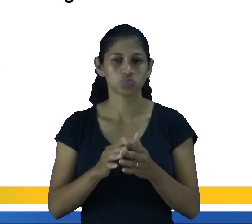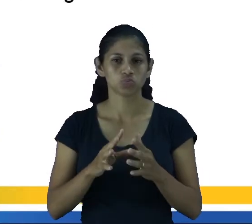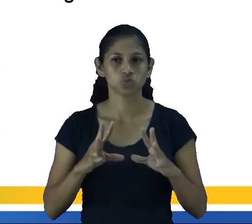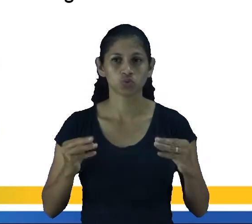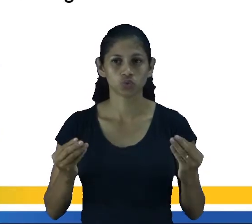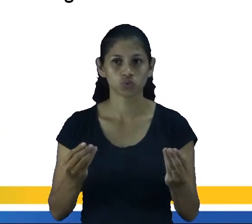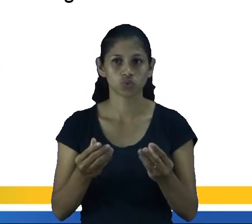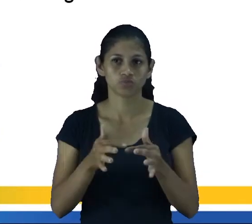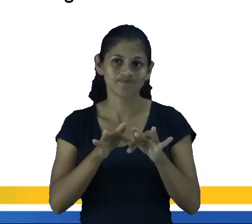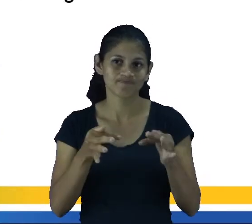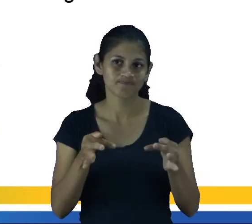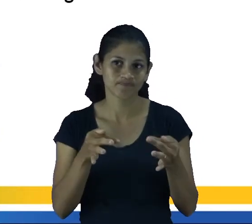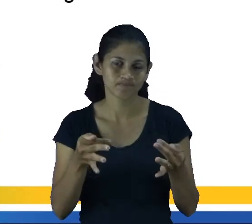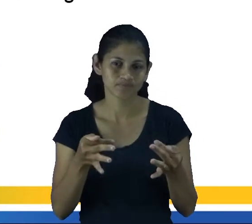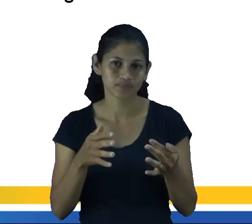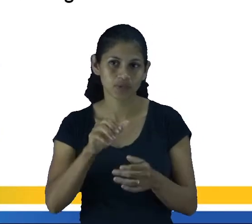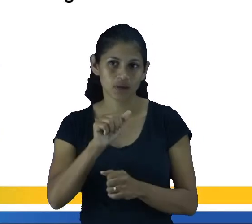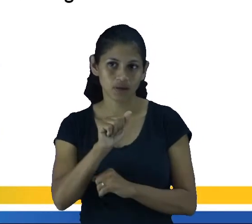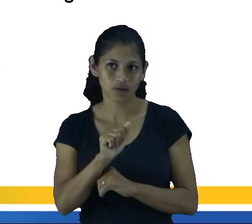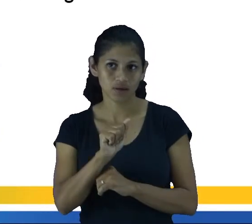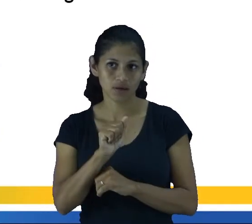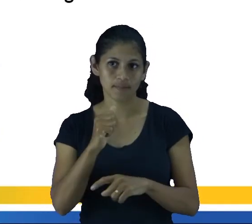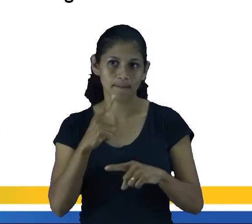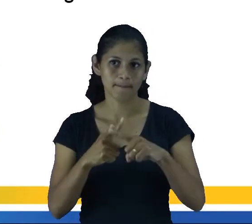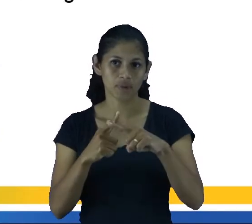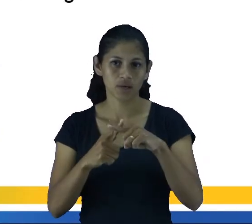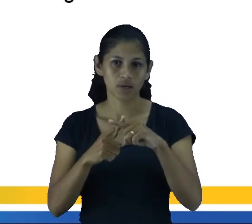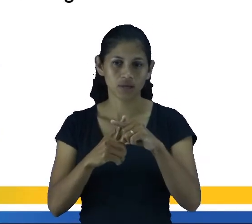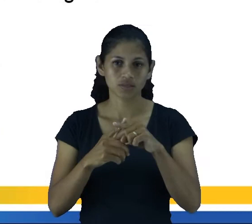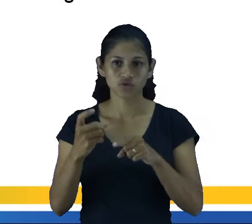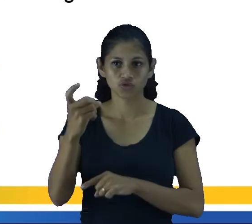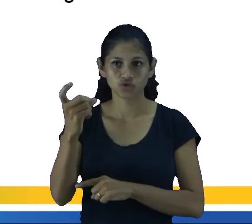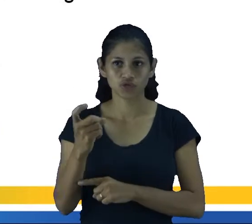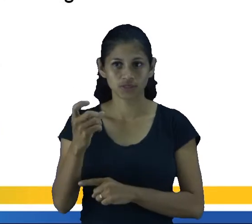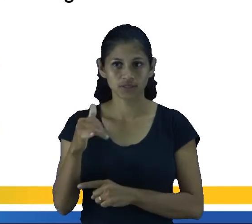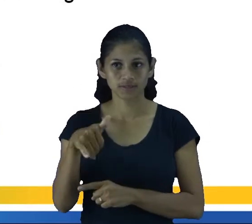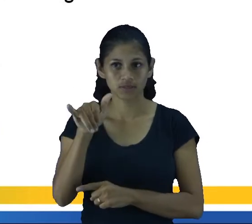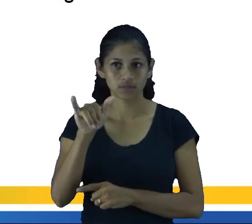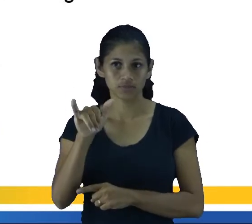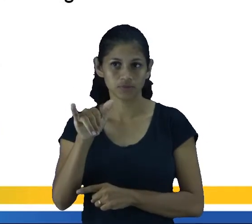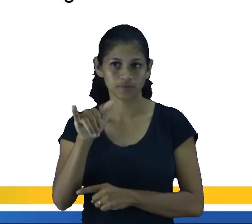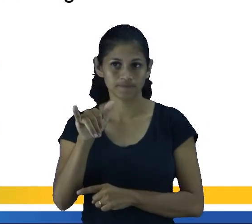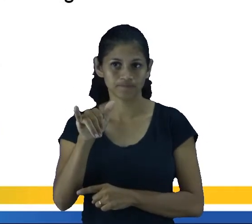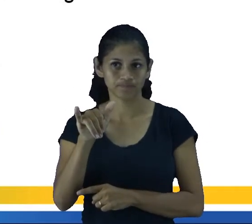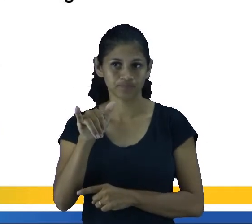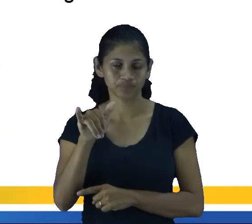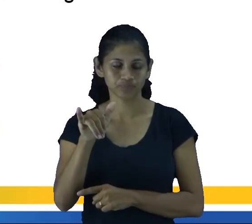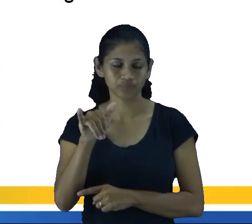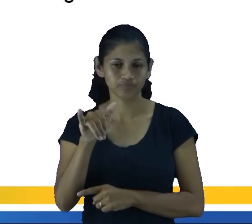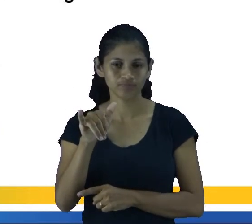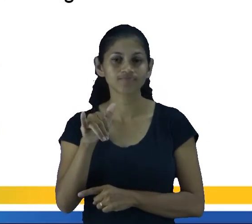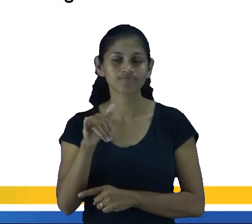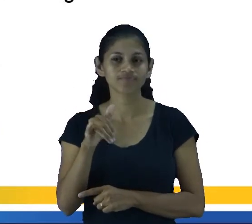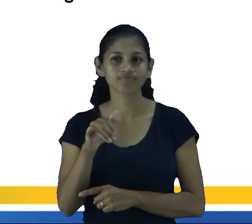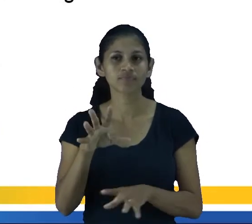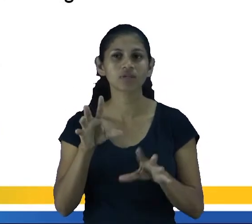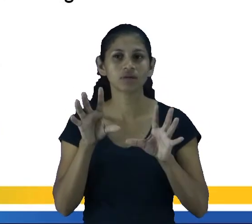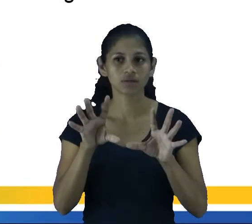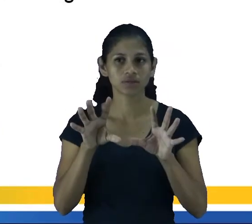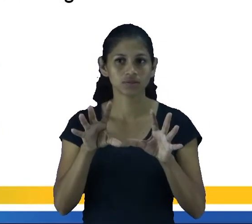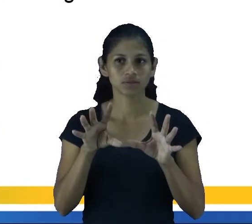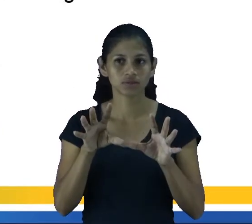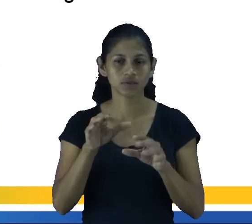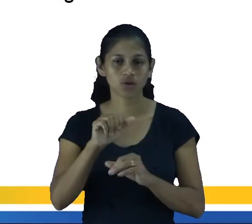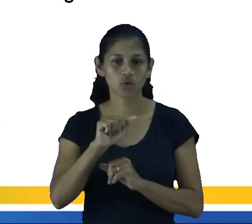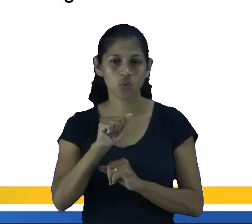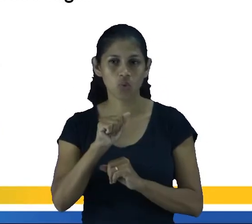A, que vai reagir assim, com essa substância composta, X e Y. Então, nesse tipo de reação, o A, ele vai